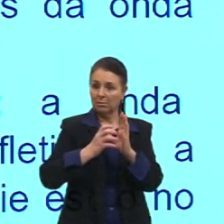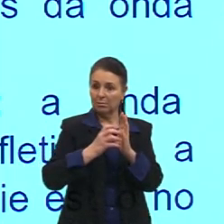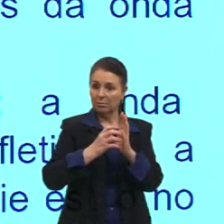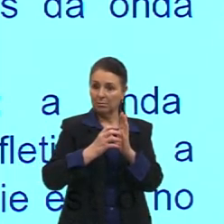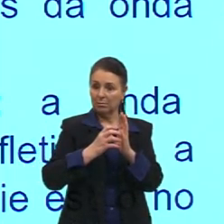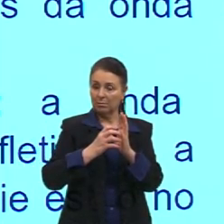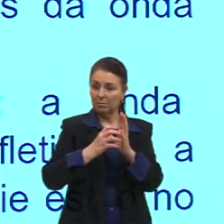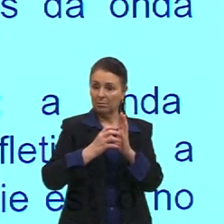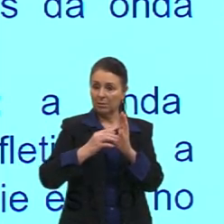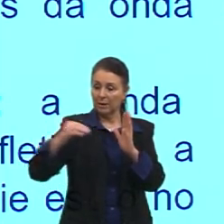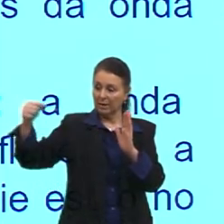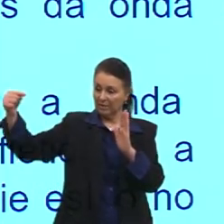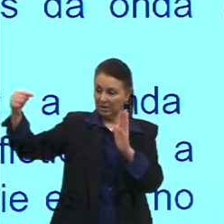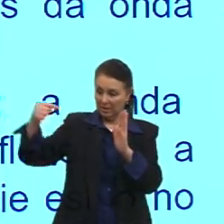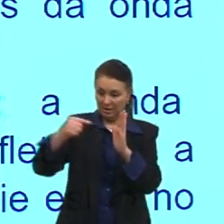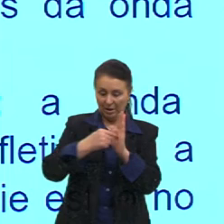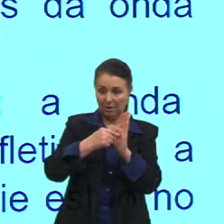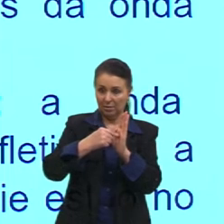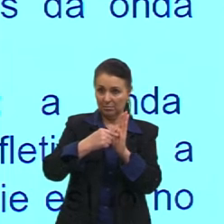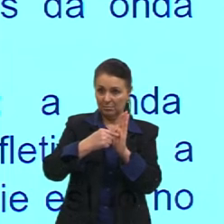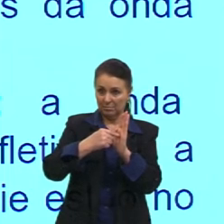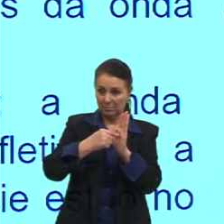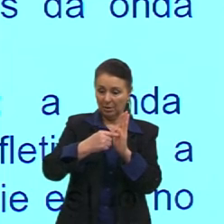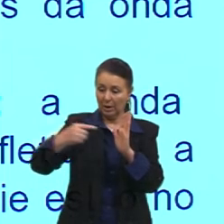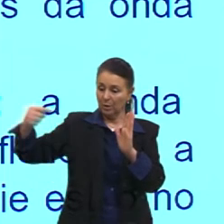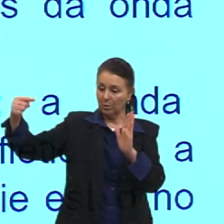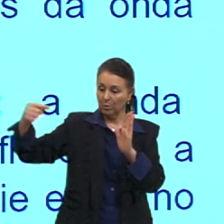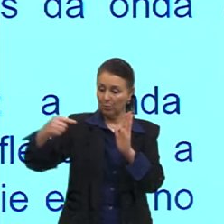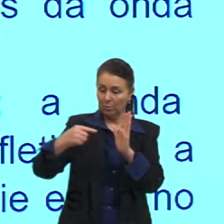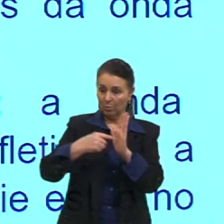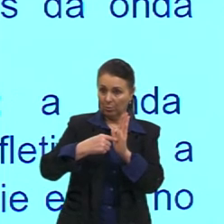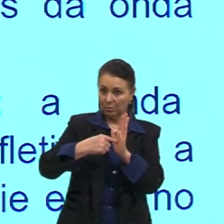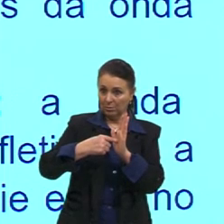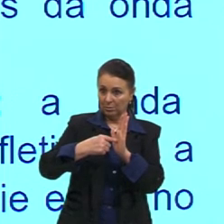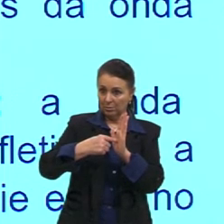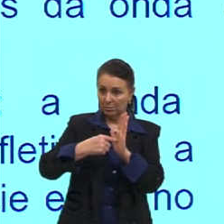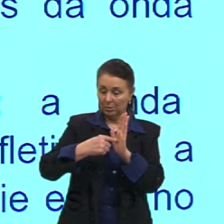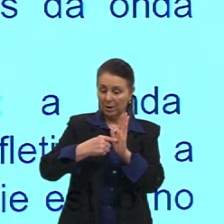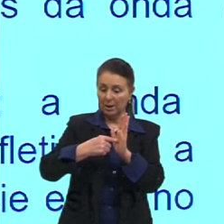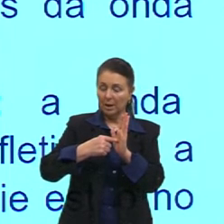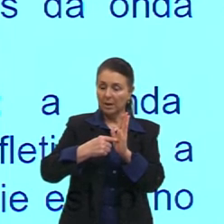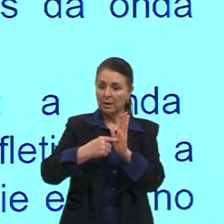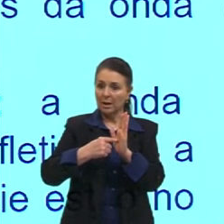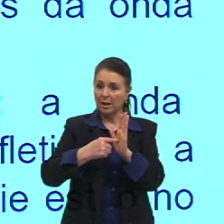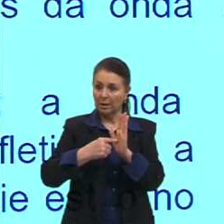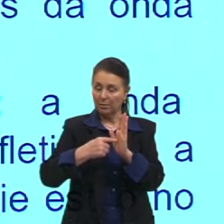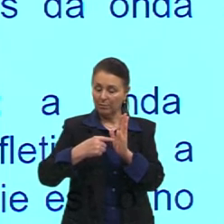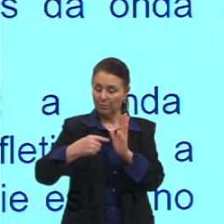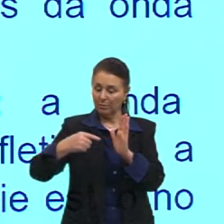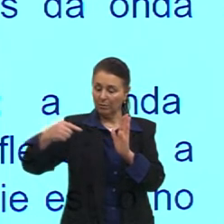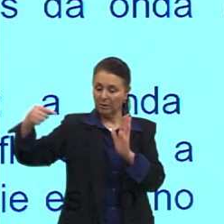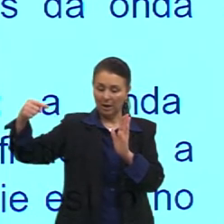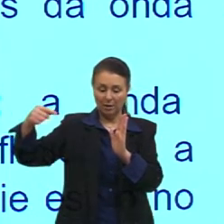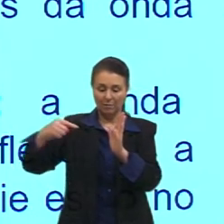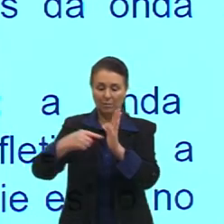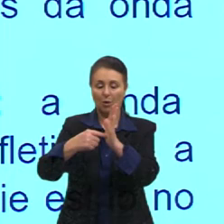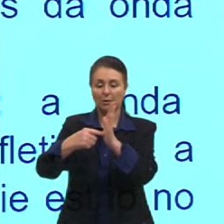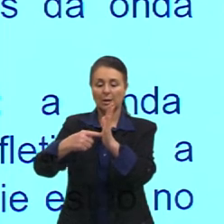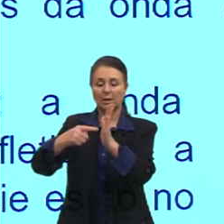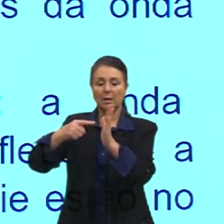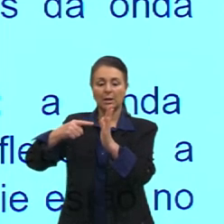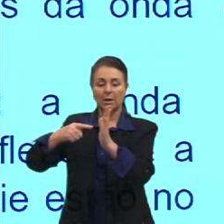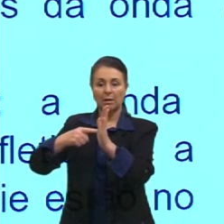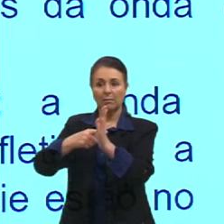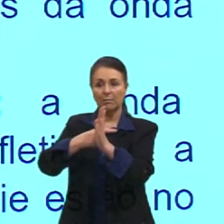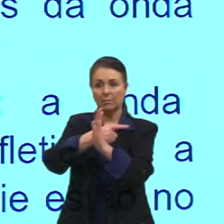forma. Até chegar a um obstáculo e retornar. Ó, vejam que a flechinha agora